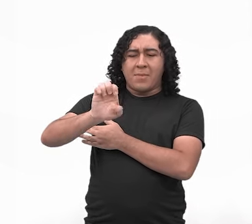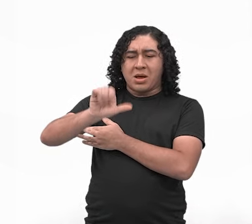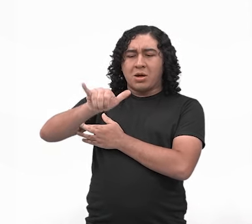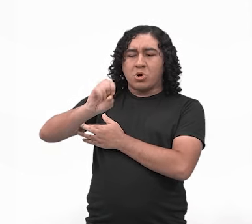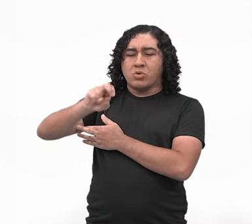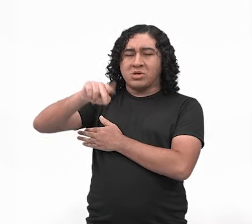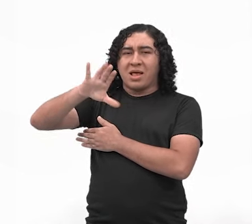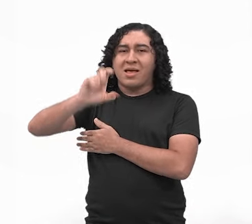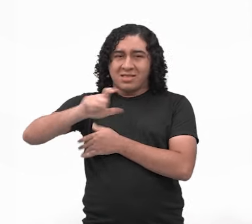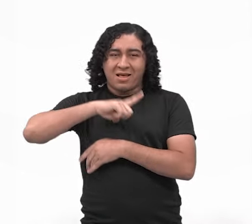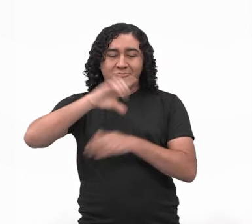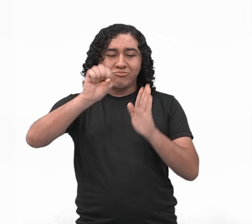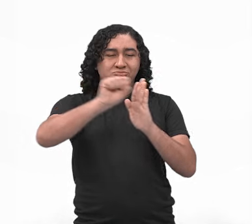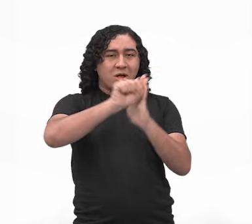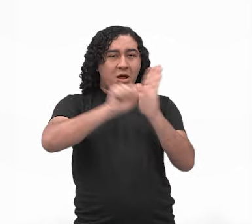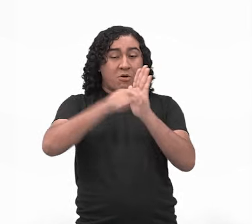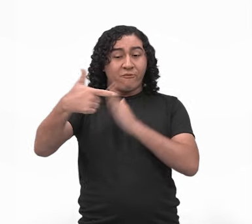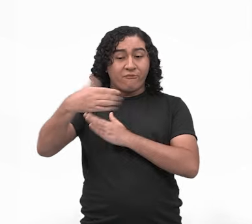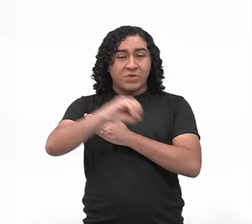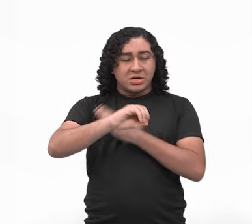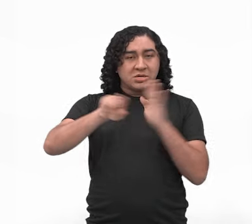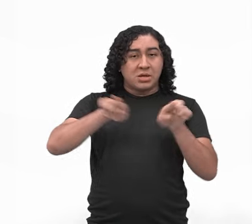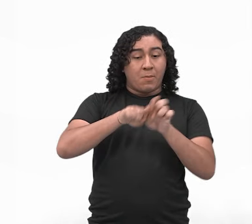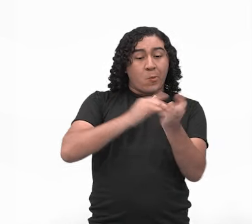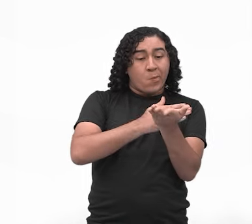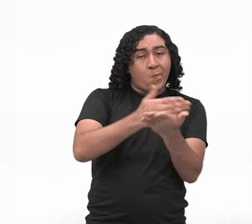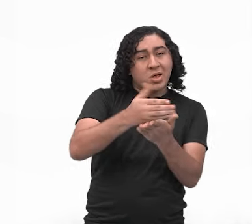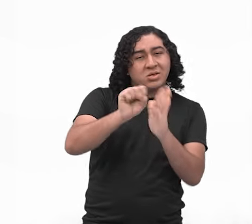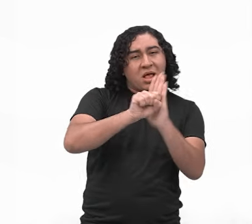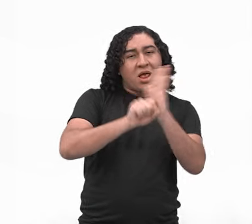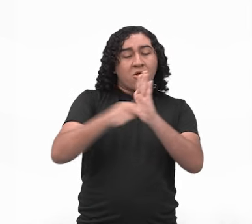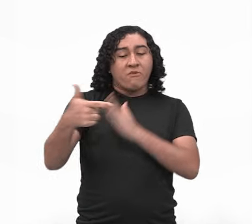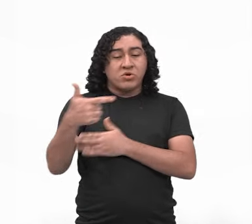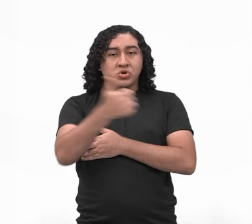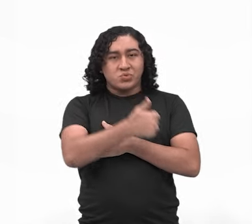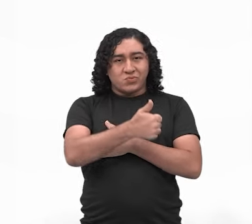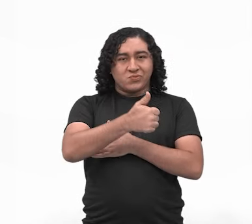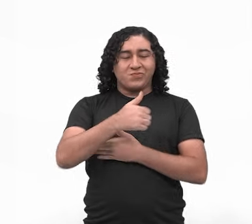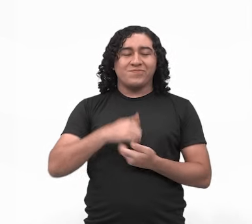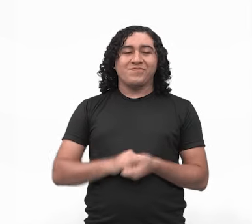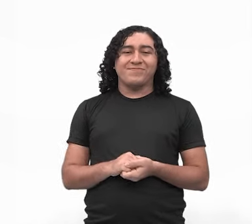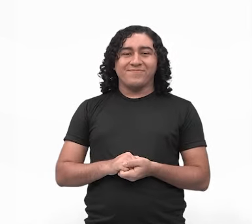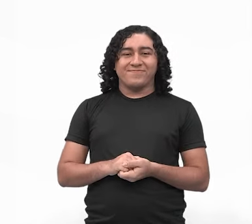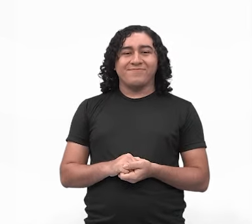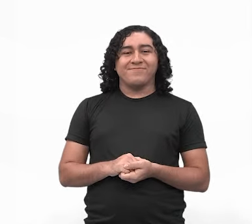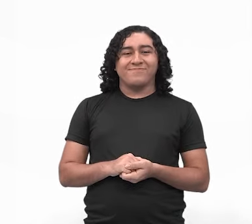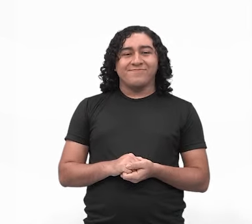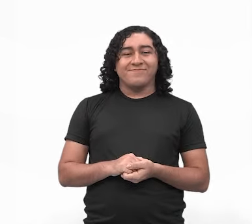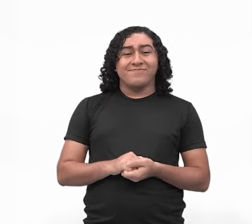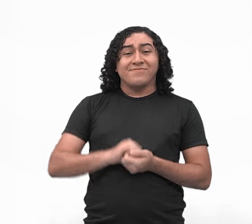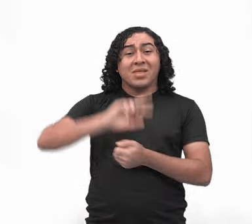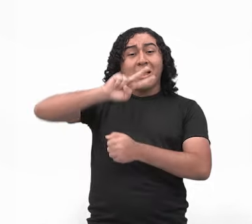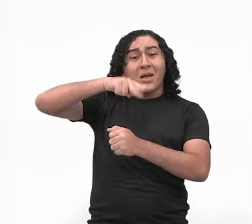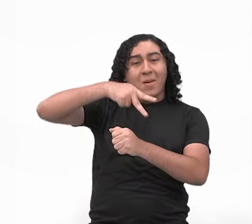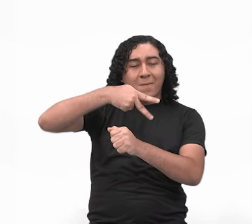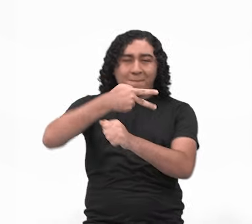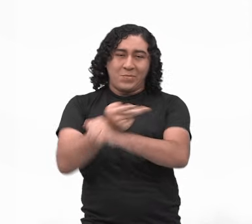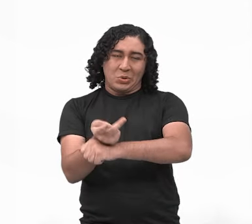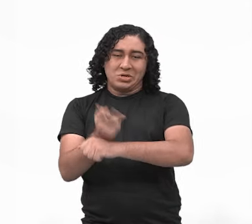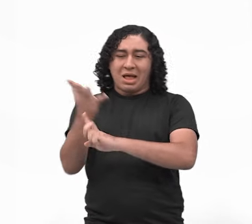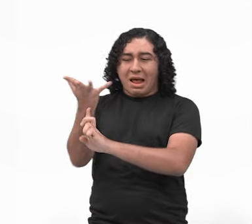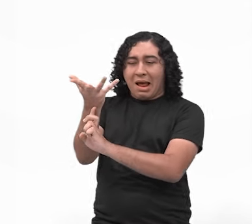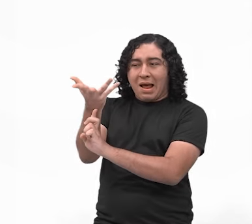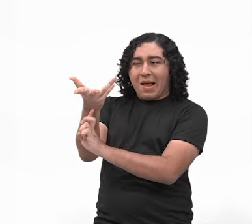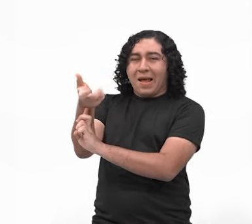XX e início do século XXI. E aí, chegando um pouquinho mais na arte contemporânea também, nós